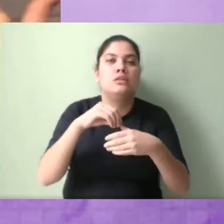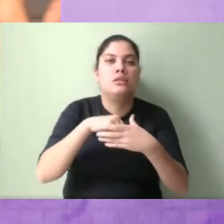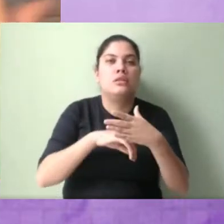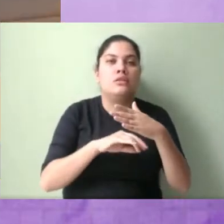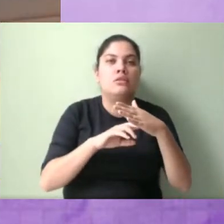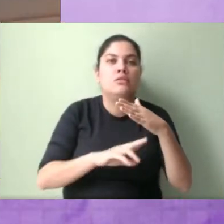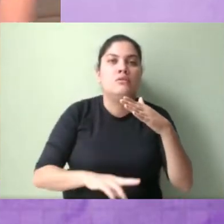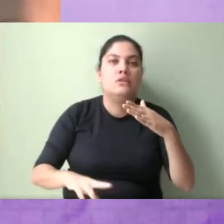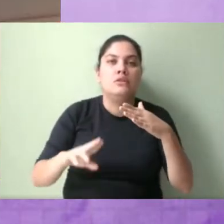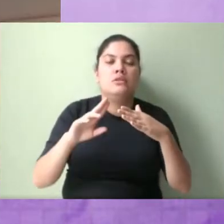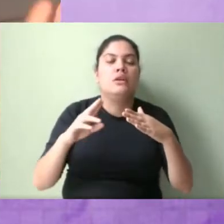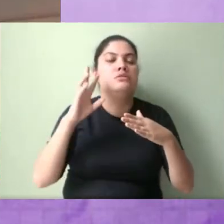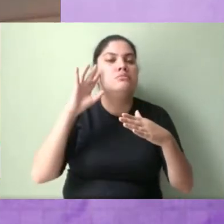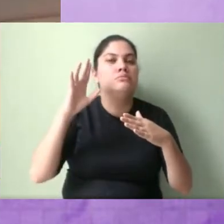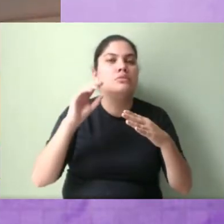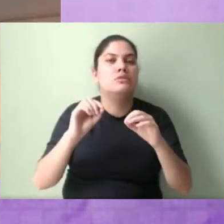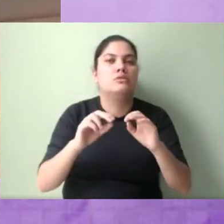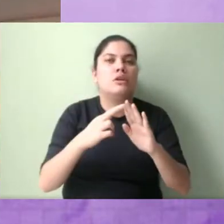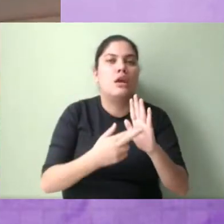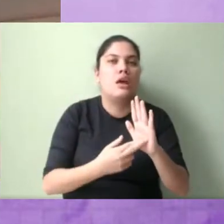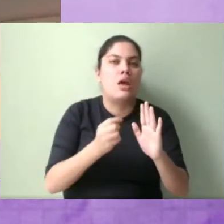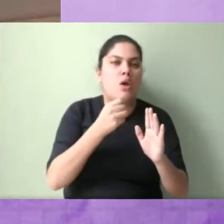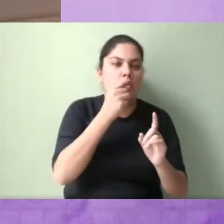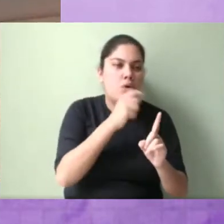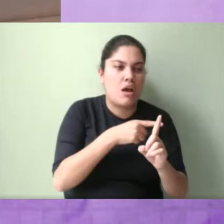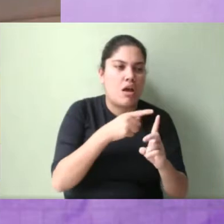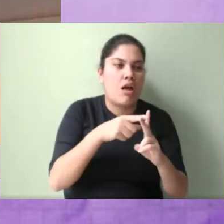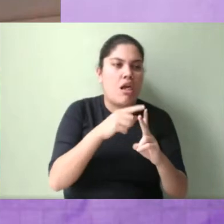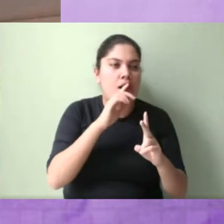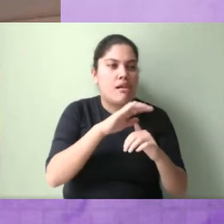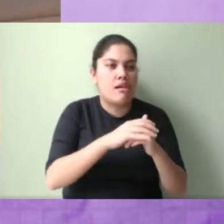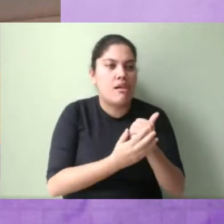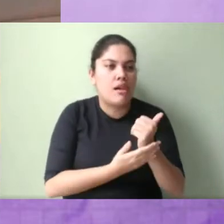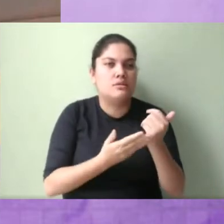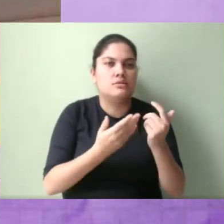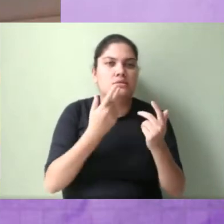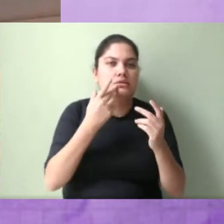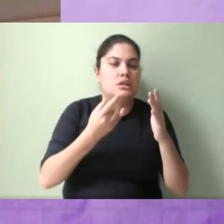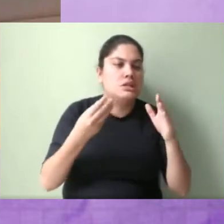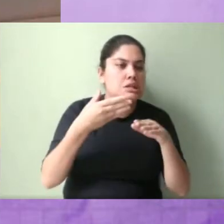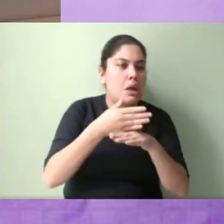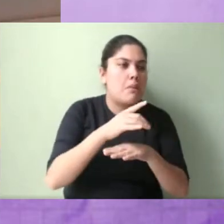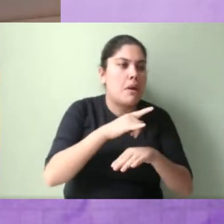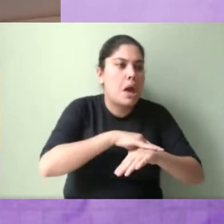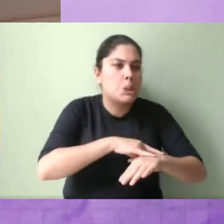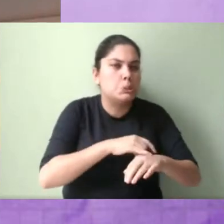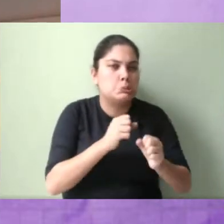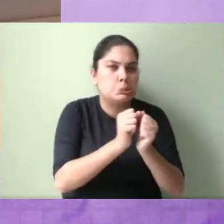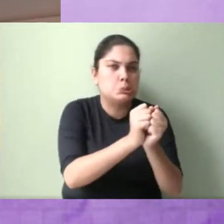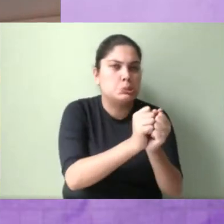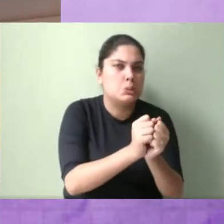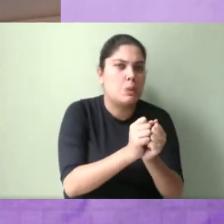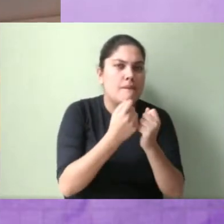diretamente, existem violações. Então, a gente define que dentro da universidade, o que a gente vai considerar violação? É